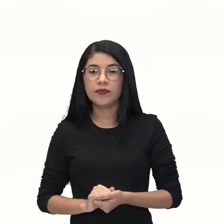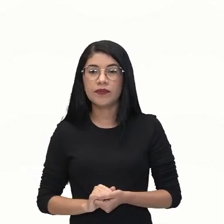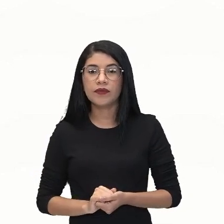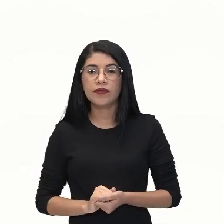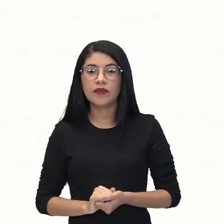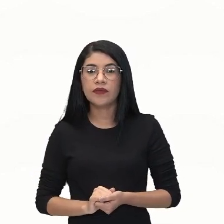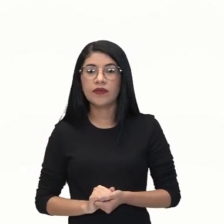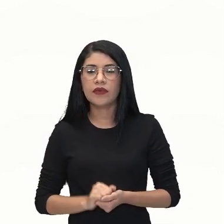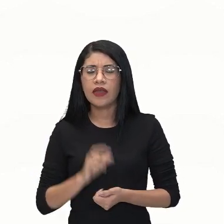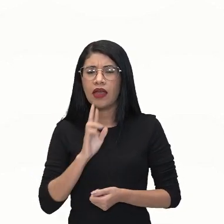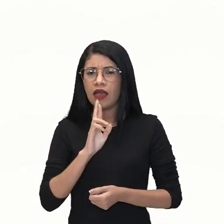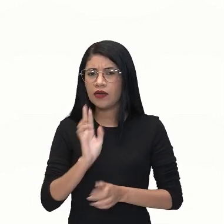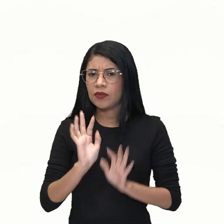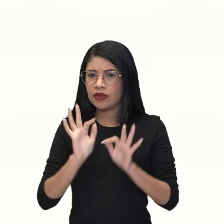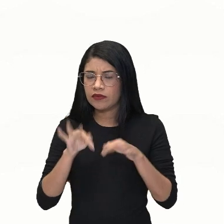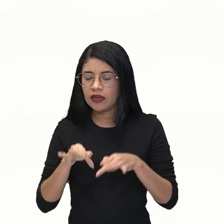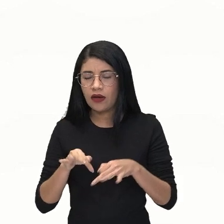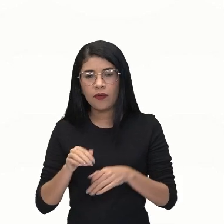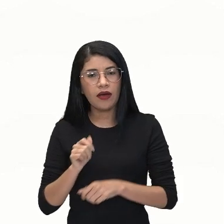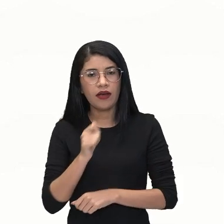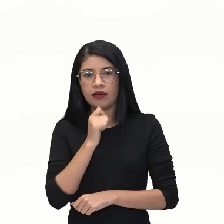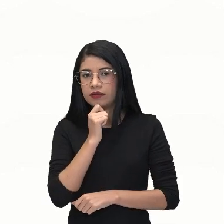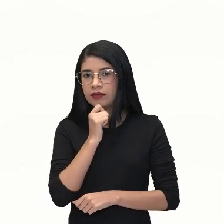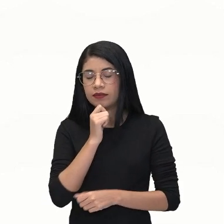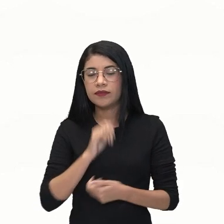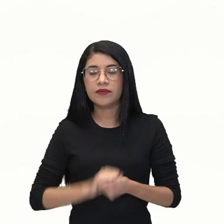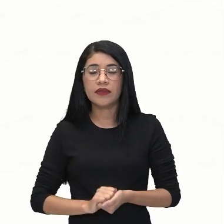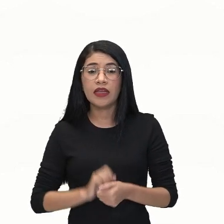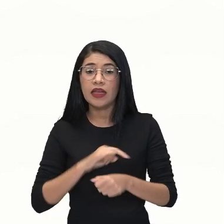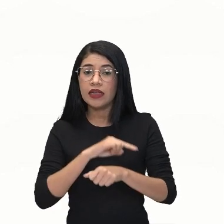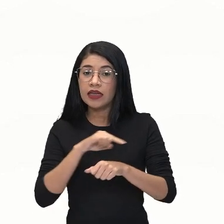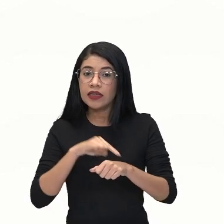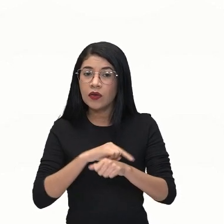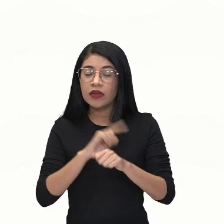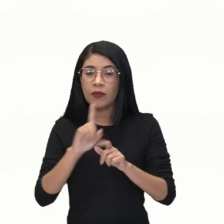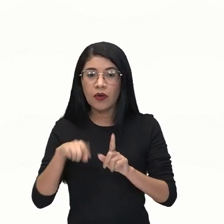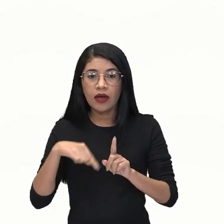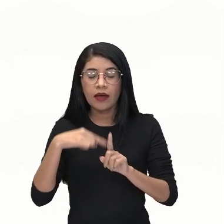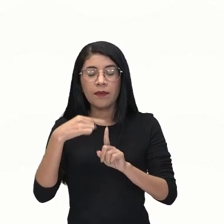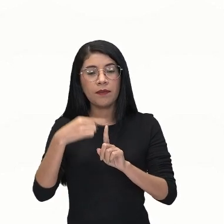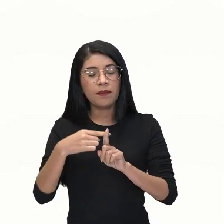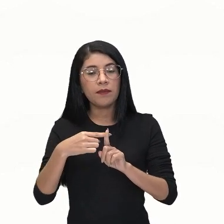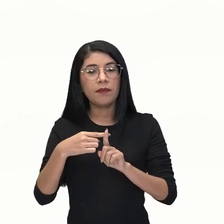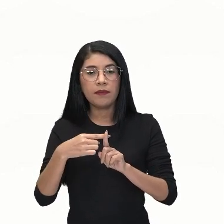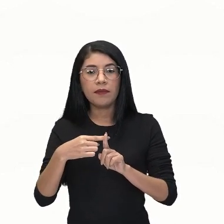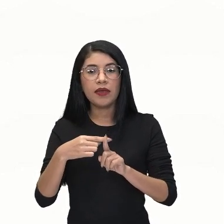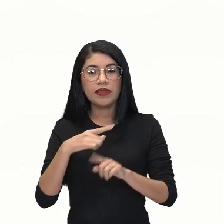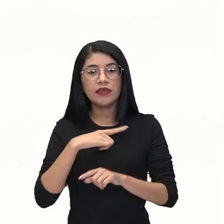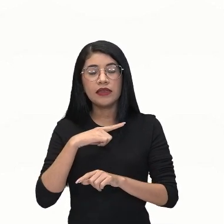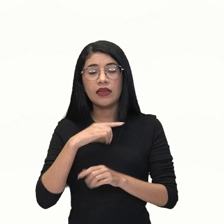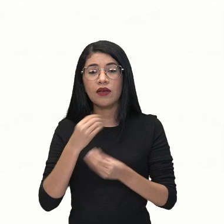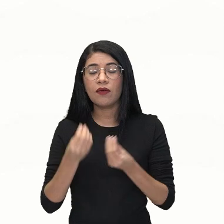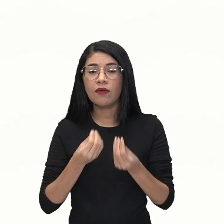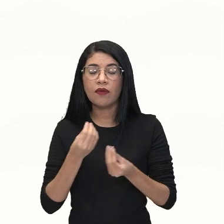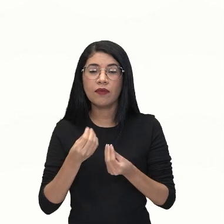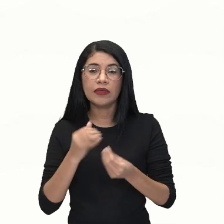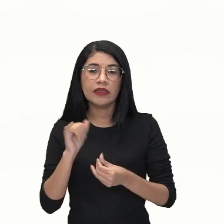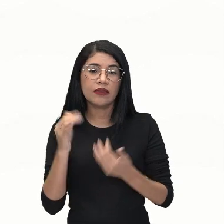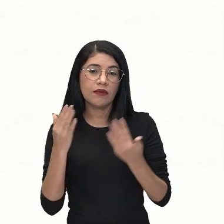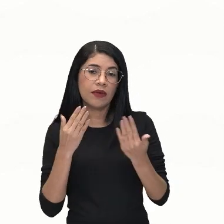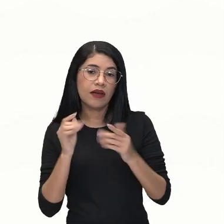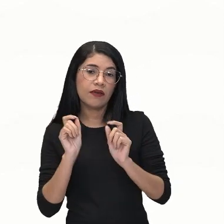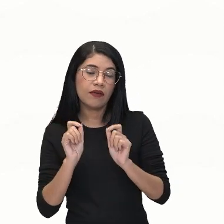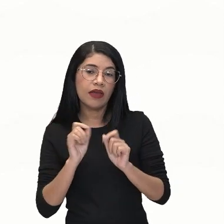Essa é a resposta? Não. Esse é o tempo a mais que eu tenho. A mais em relação a quem?